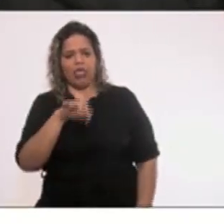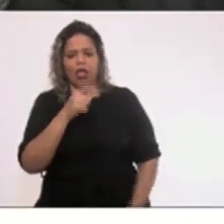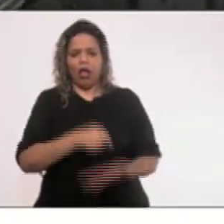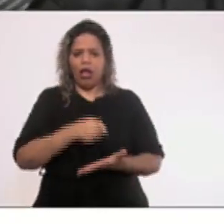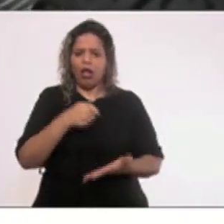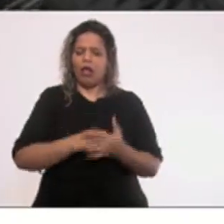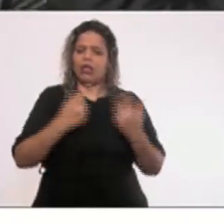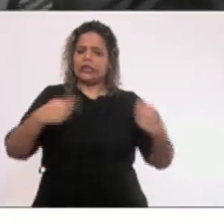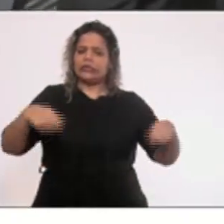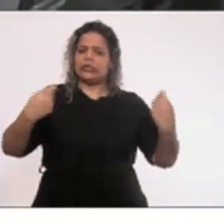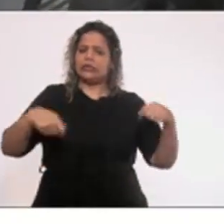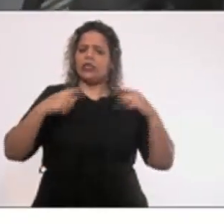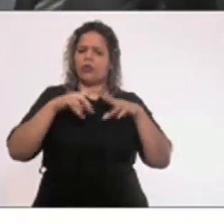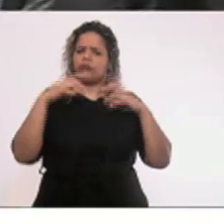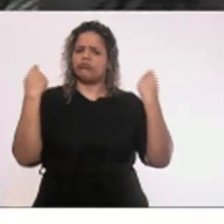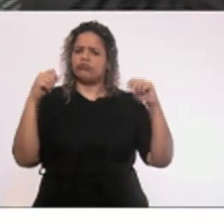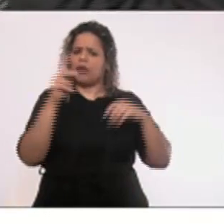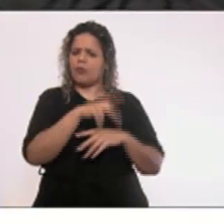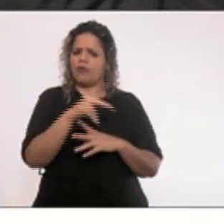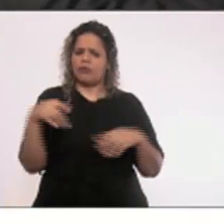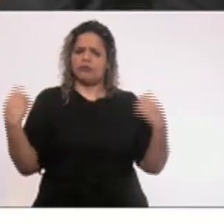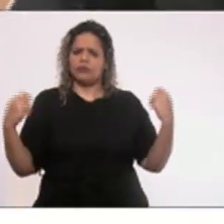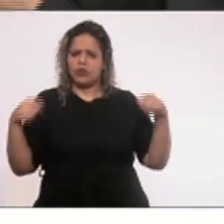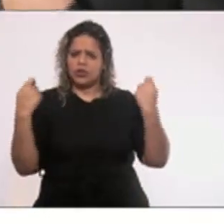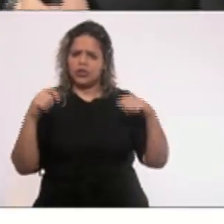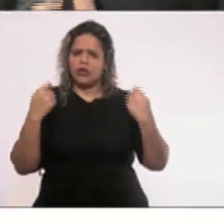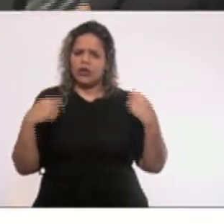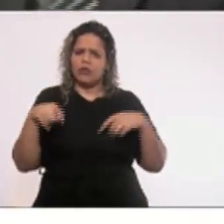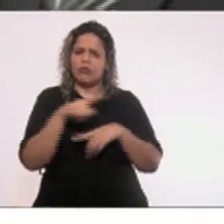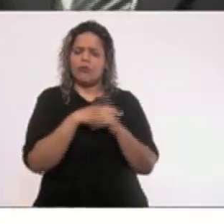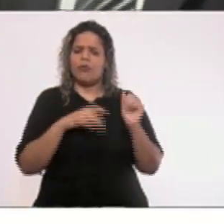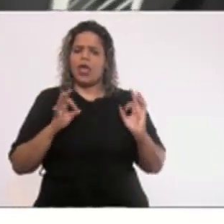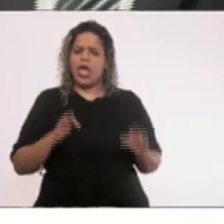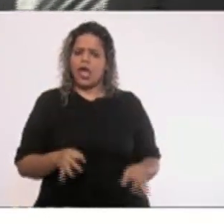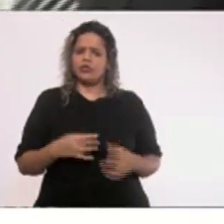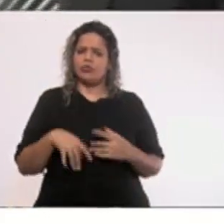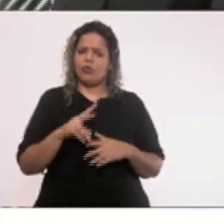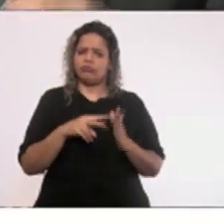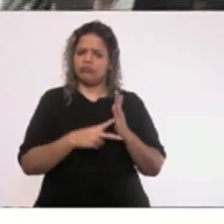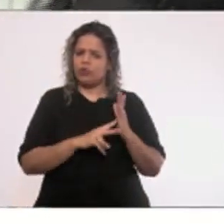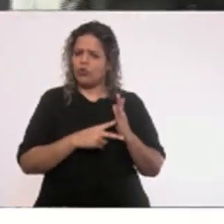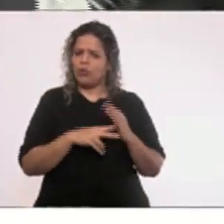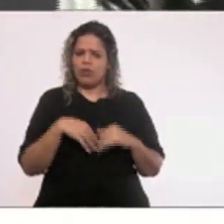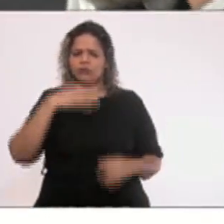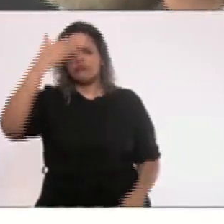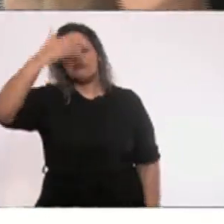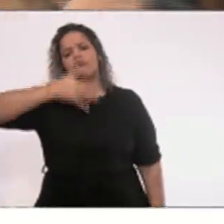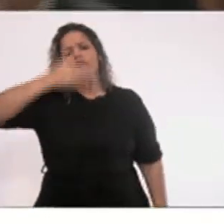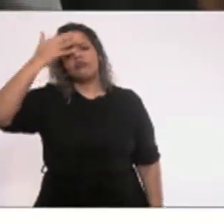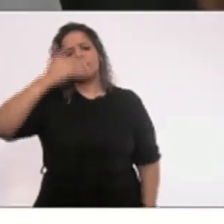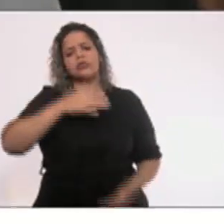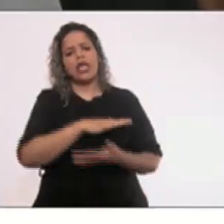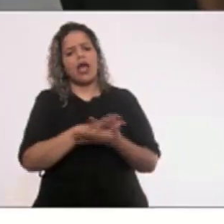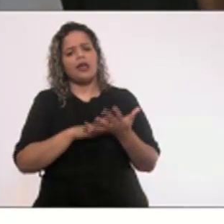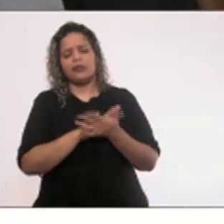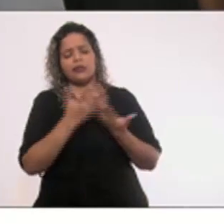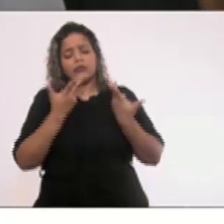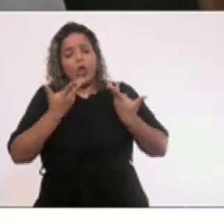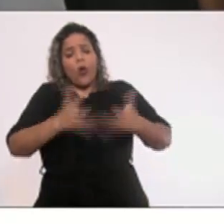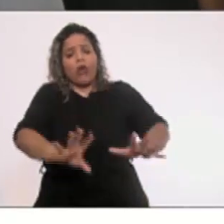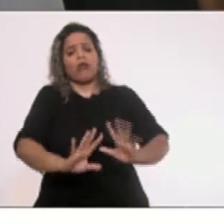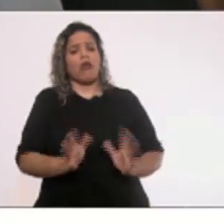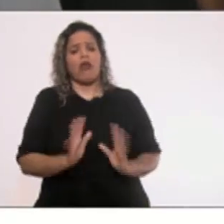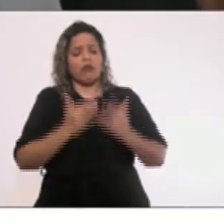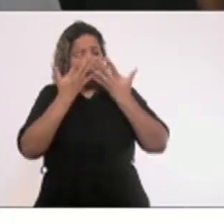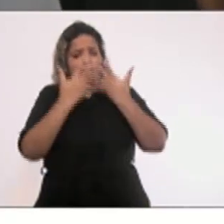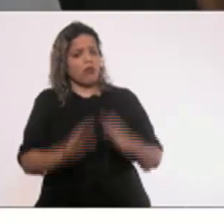a necessidade de um professor de educação física, mesmo que os condôminos não enxergassem essa necessidade. O